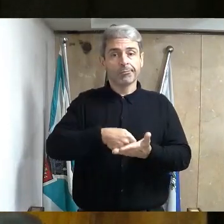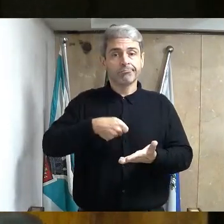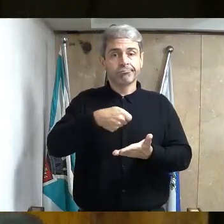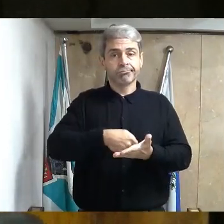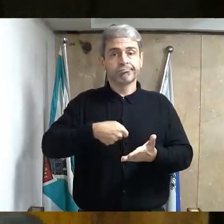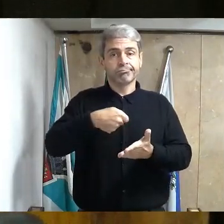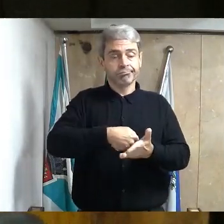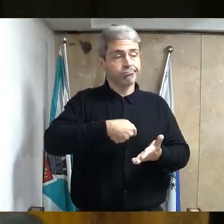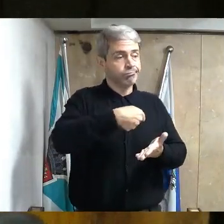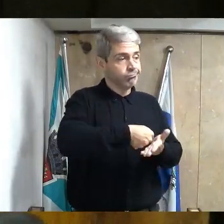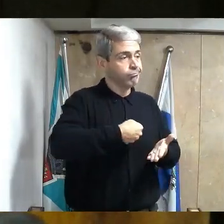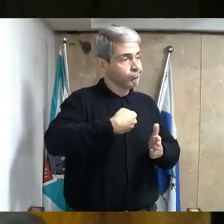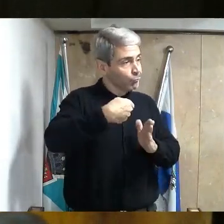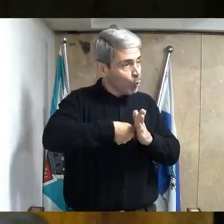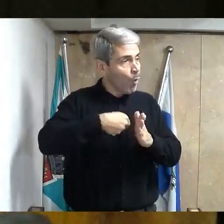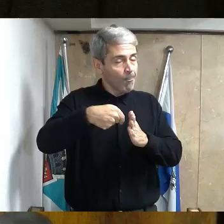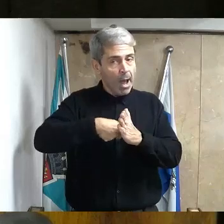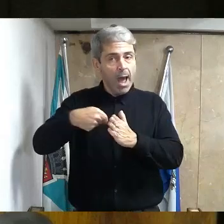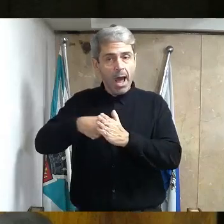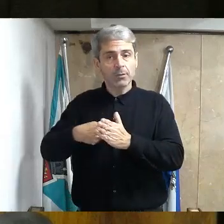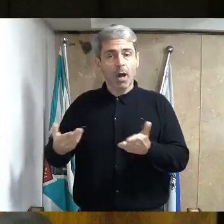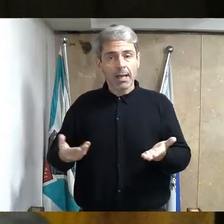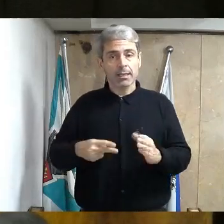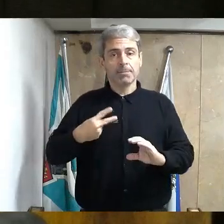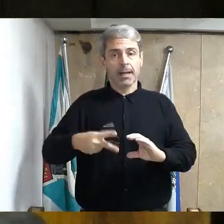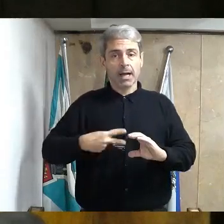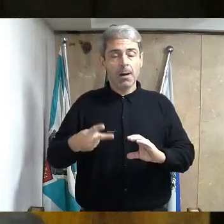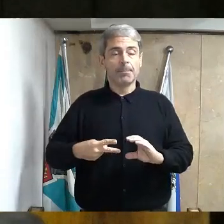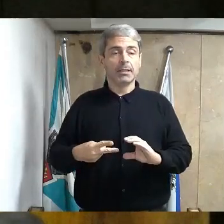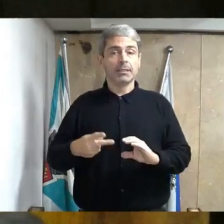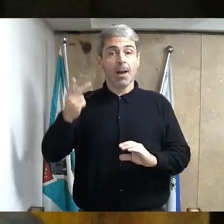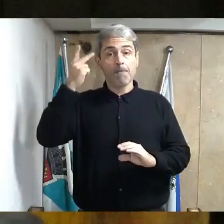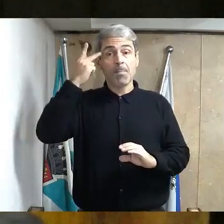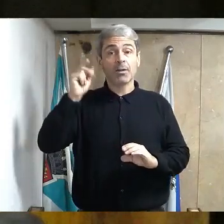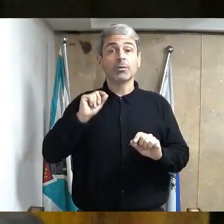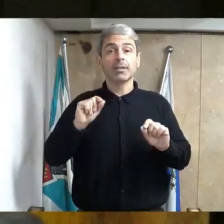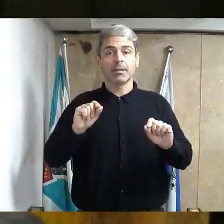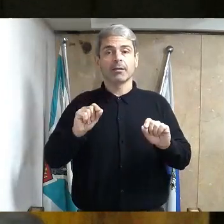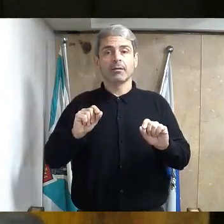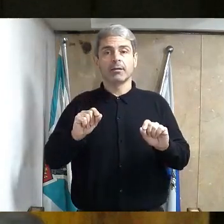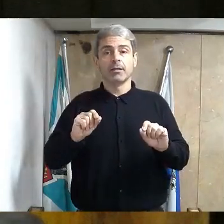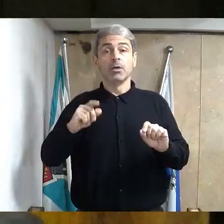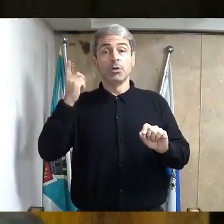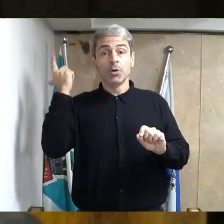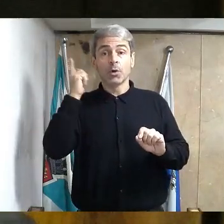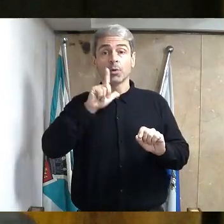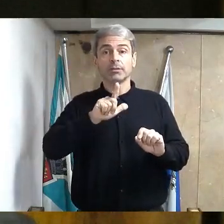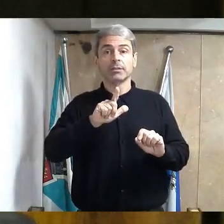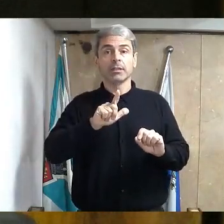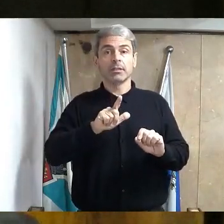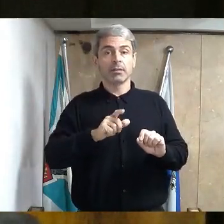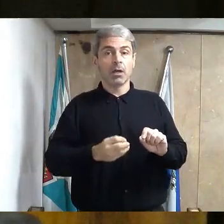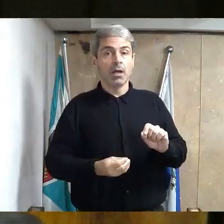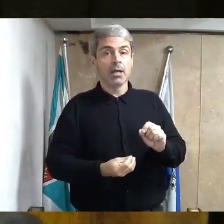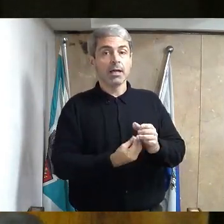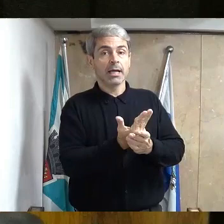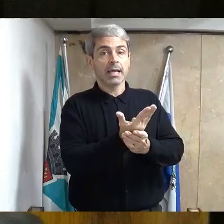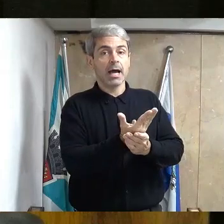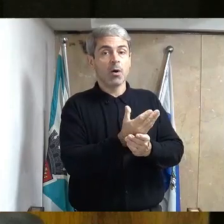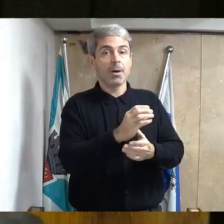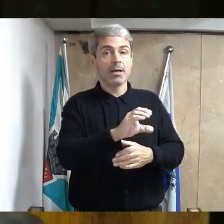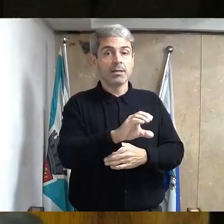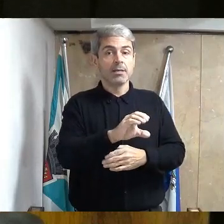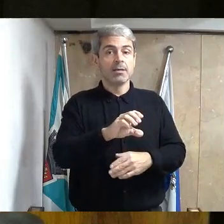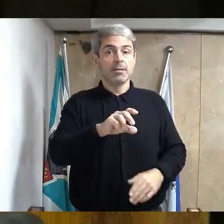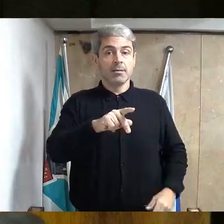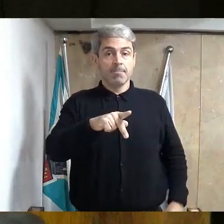casa, para que fosse possível abrir uma CPI aqui do transporte público na nossa